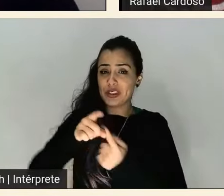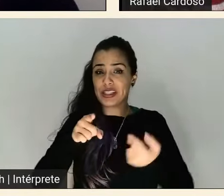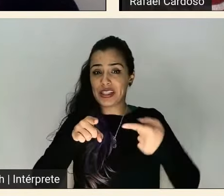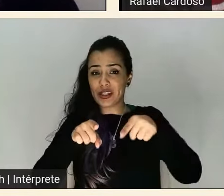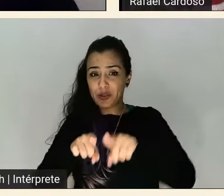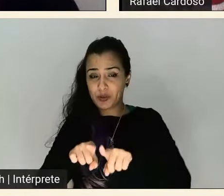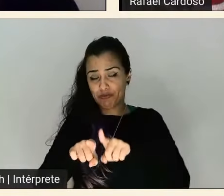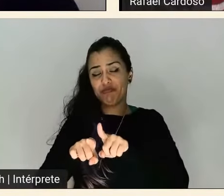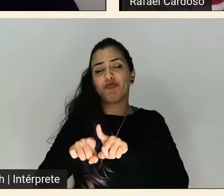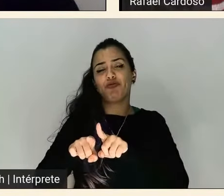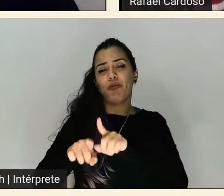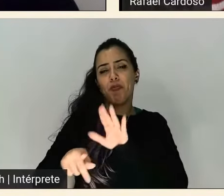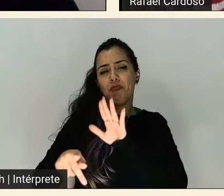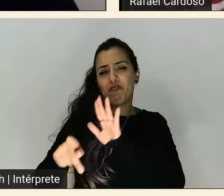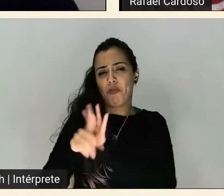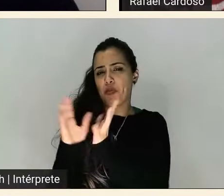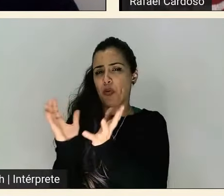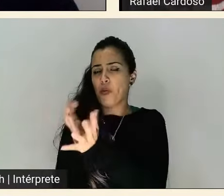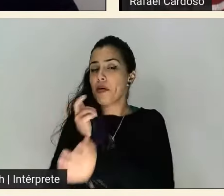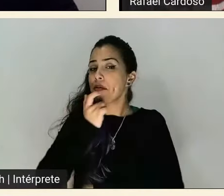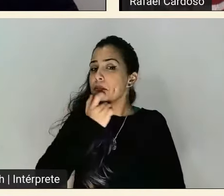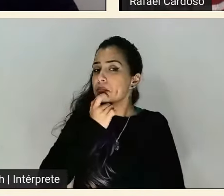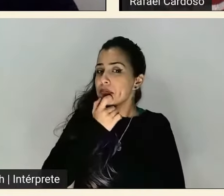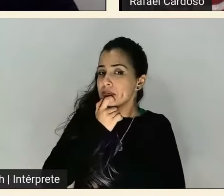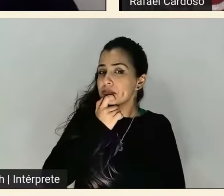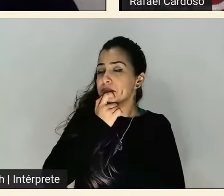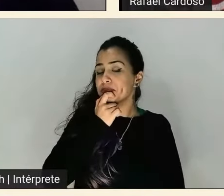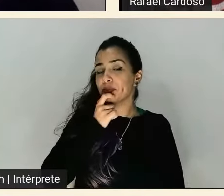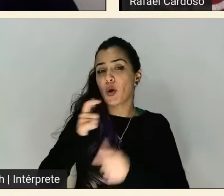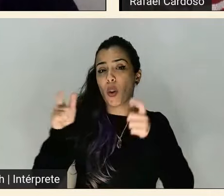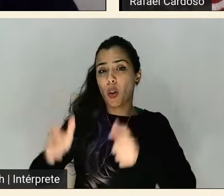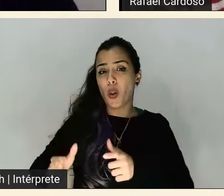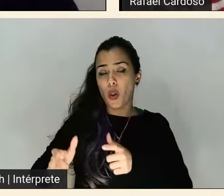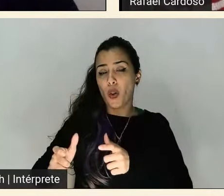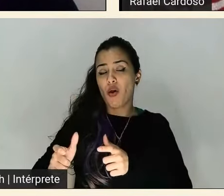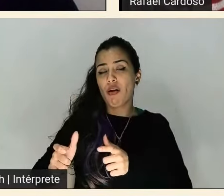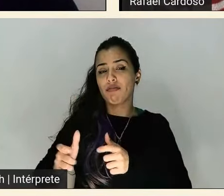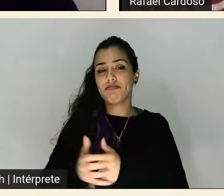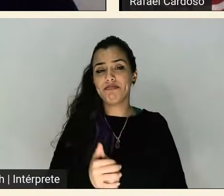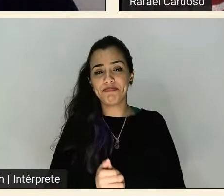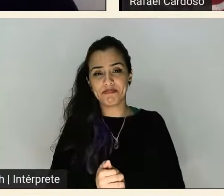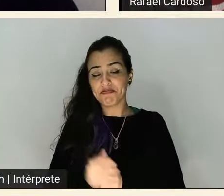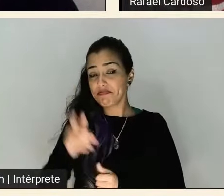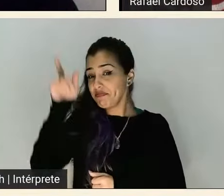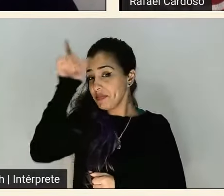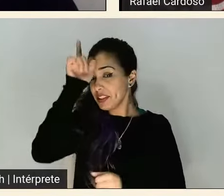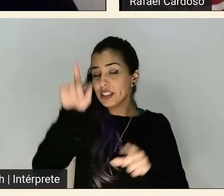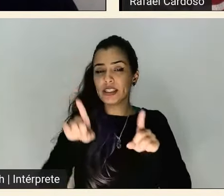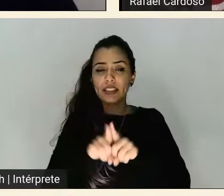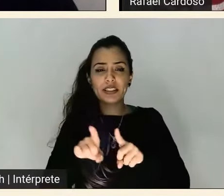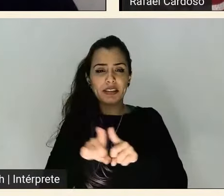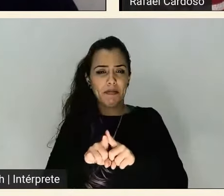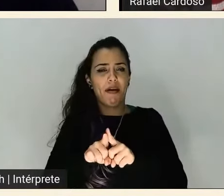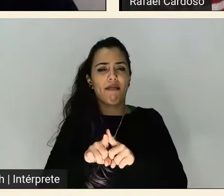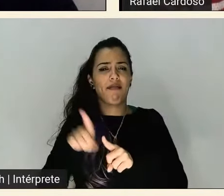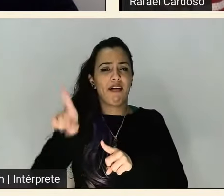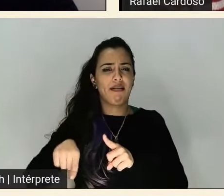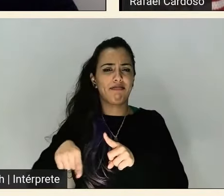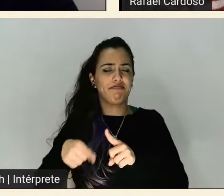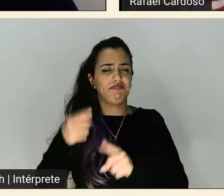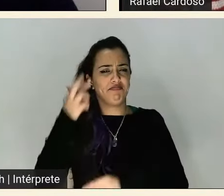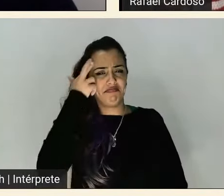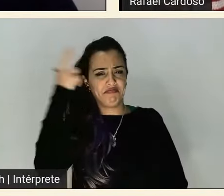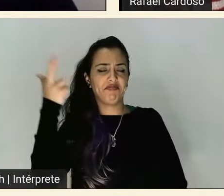America Institute, da Freie Universidade em Berlim, e é membro da AICA Deutschland e da Verband Deutscher